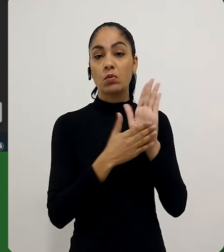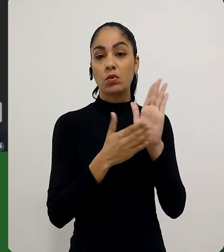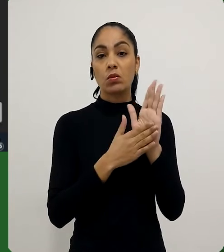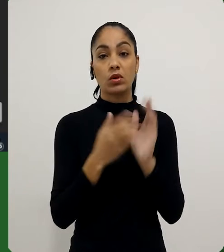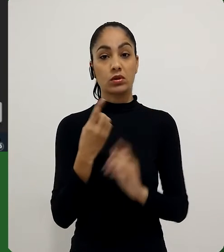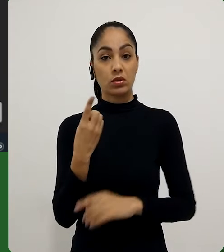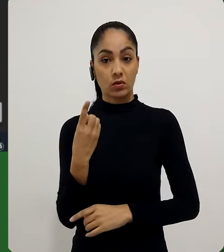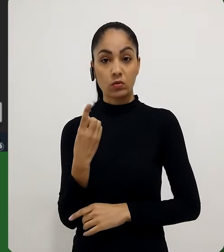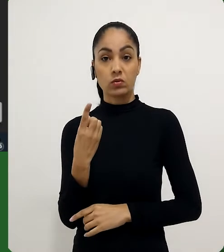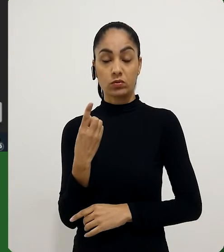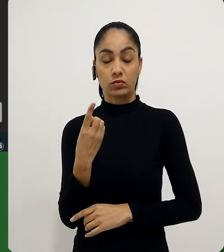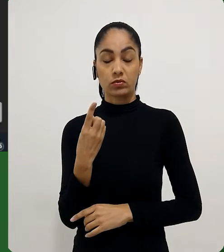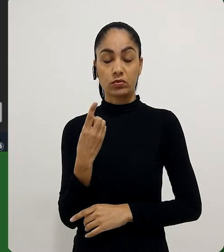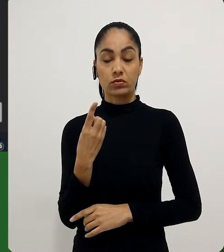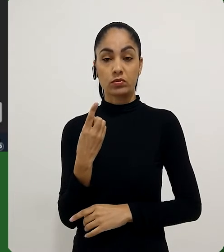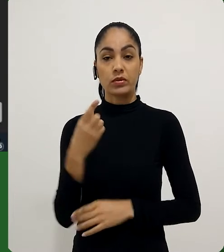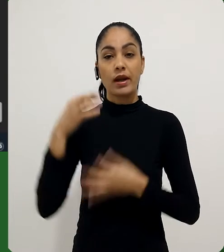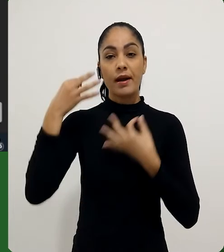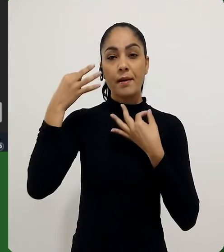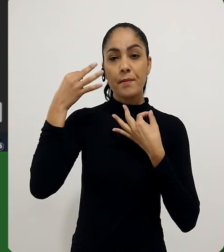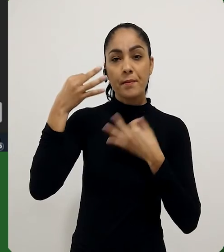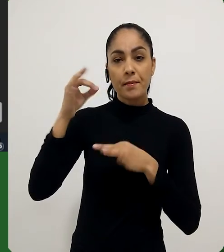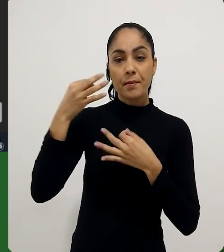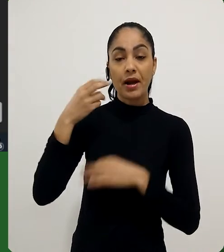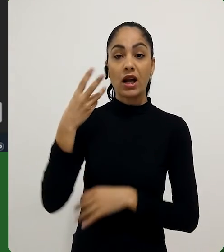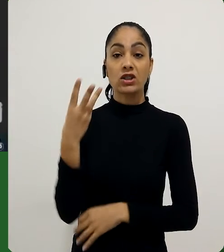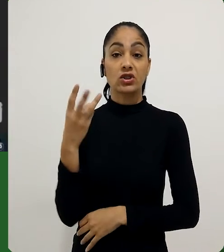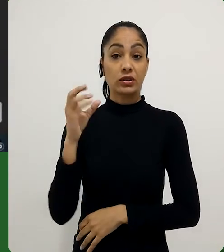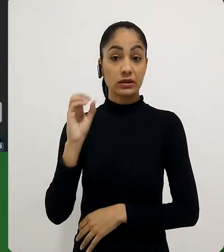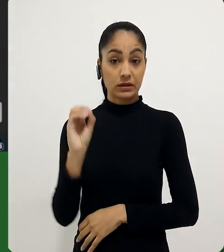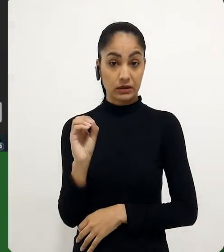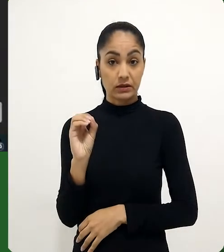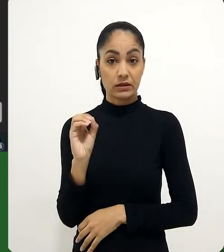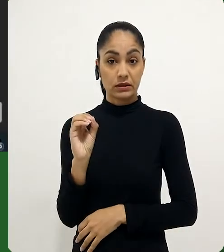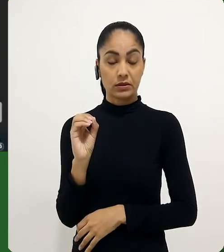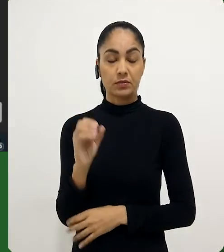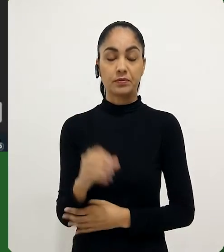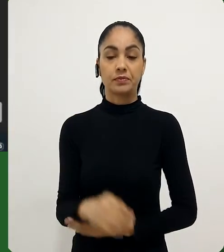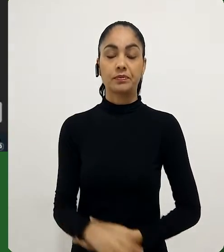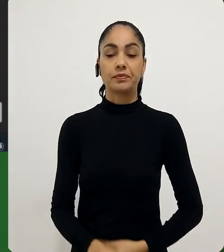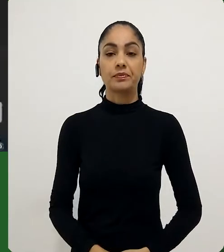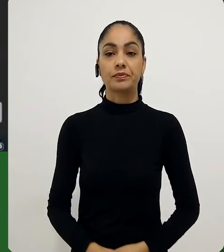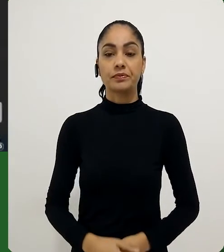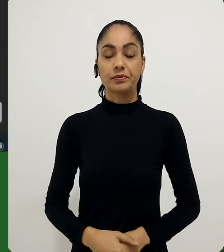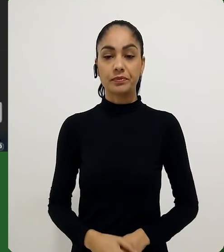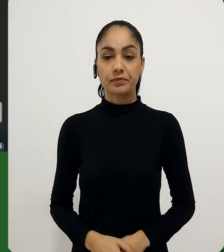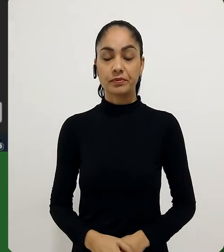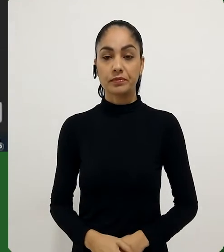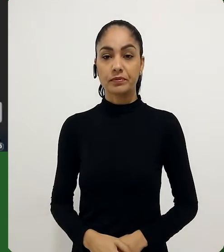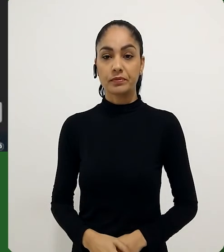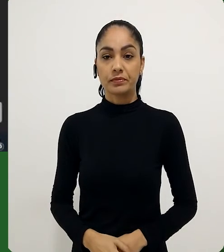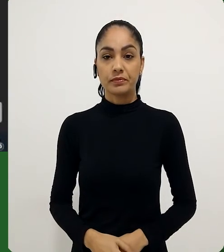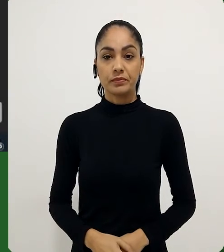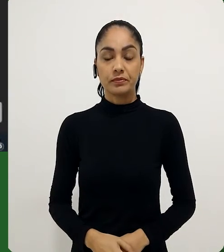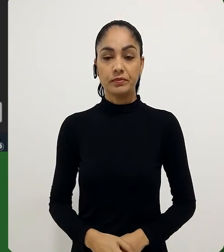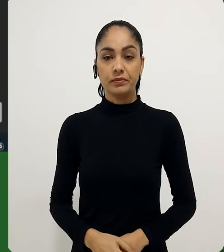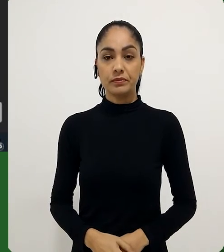produção textual. Proposta um, então ela está aqui na página 30.